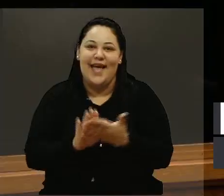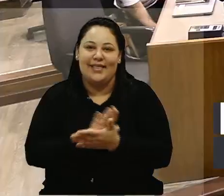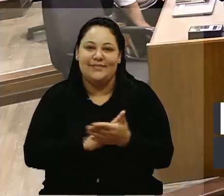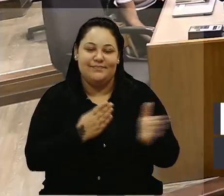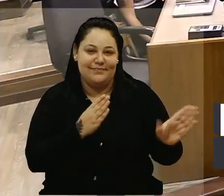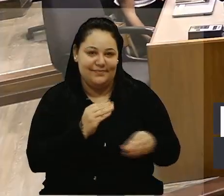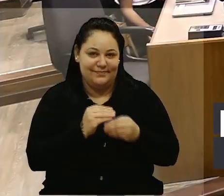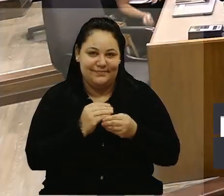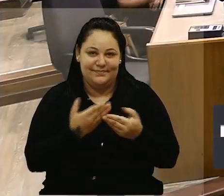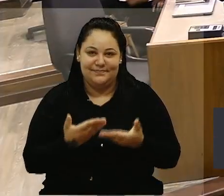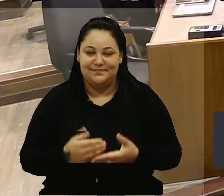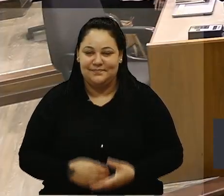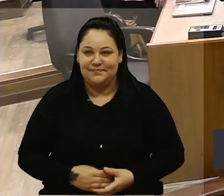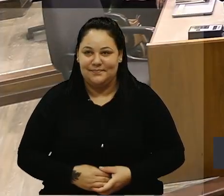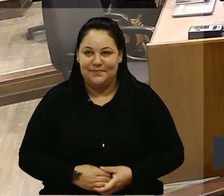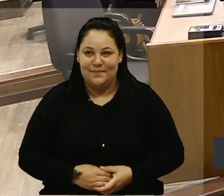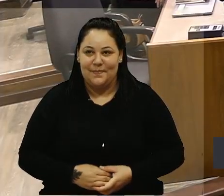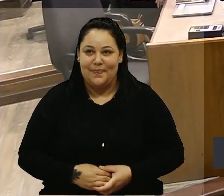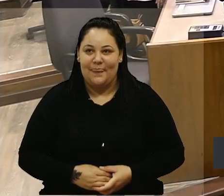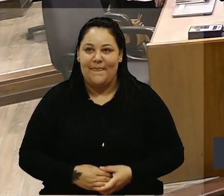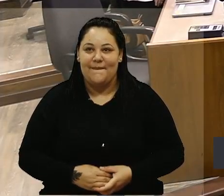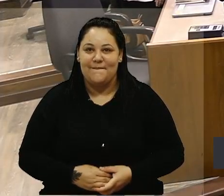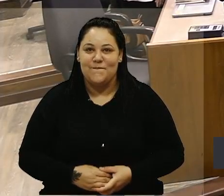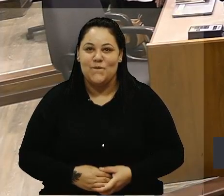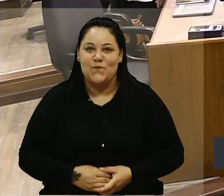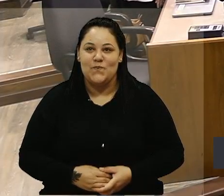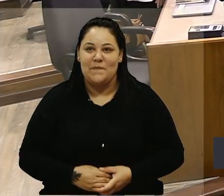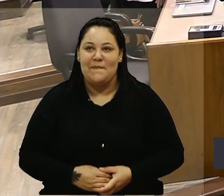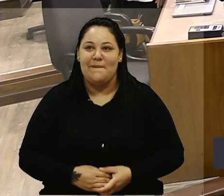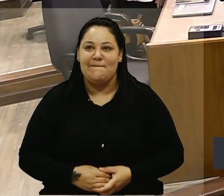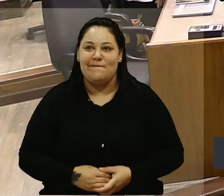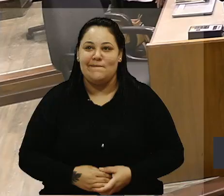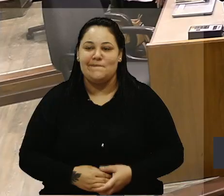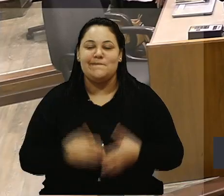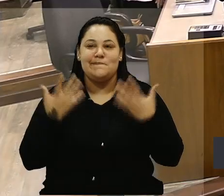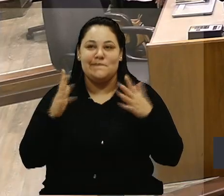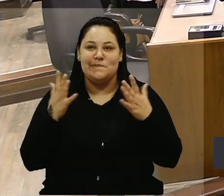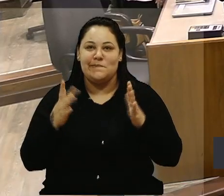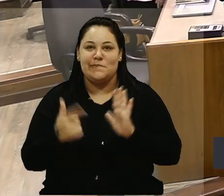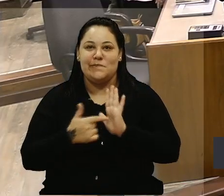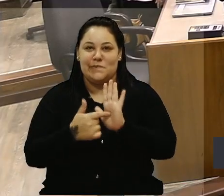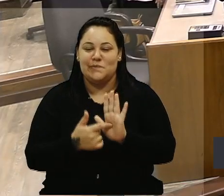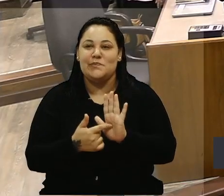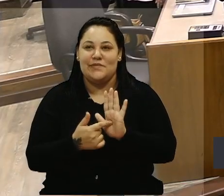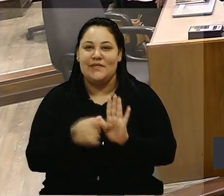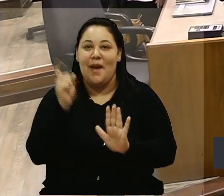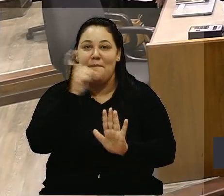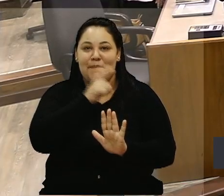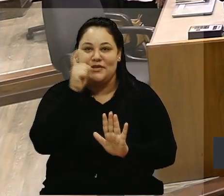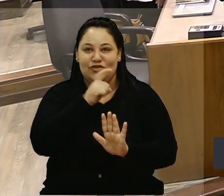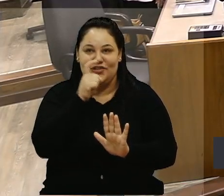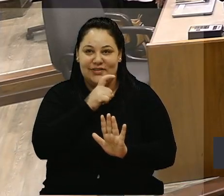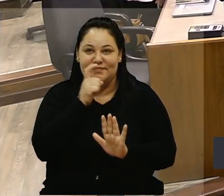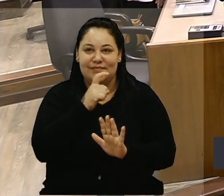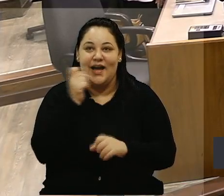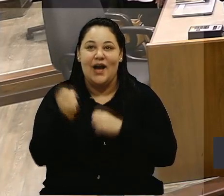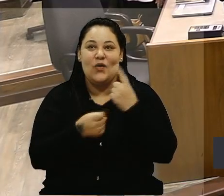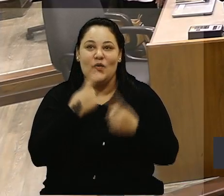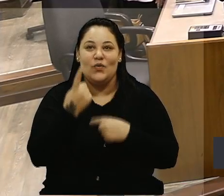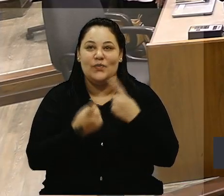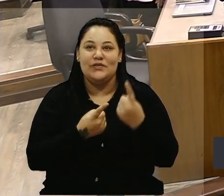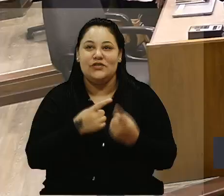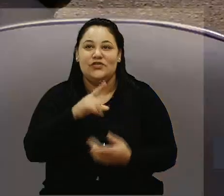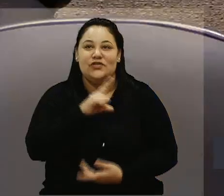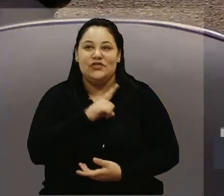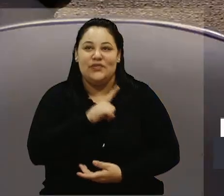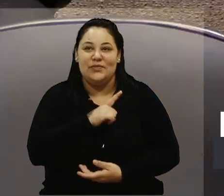senhora. Vereador Libardi, parabéns, né, por trazer as mentiras à tona. Algumas aí